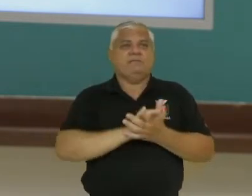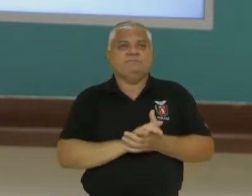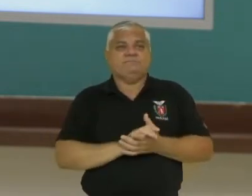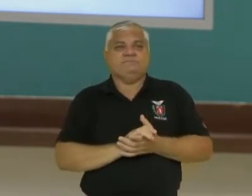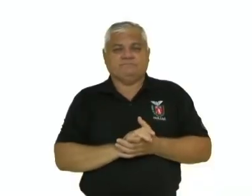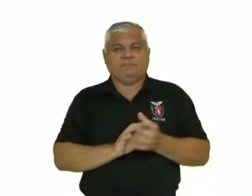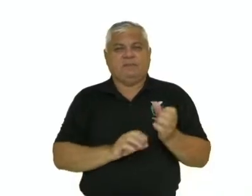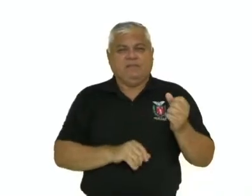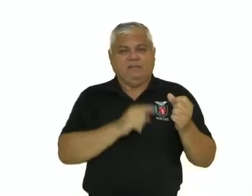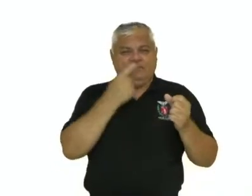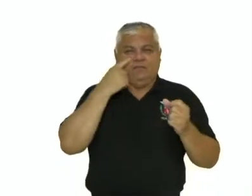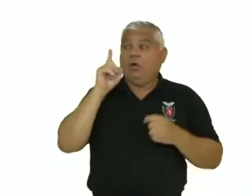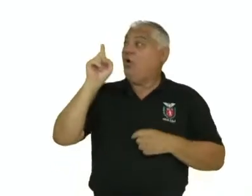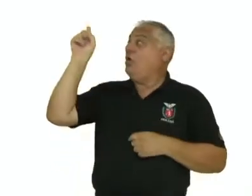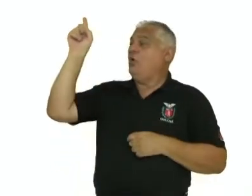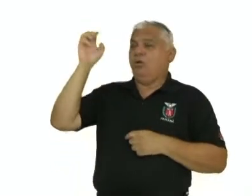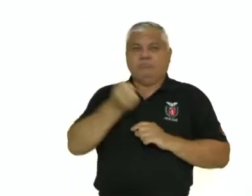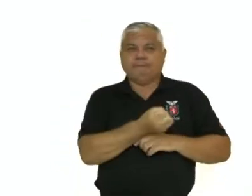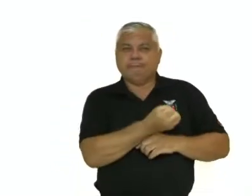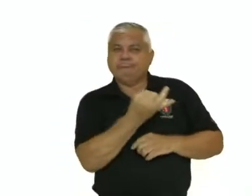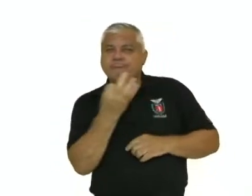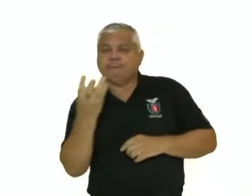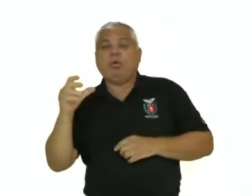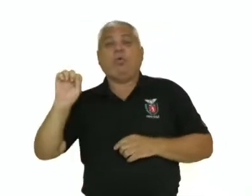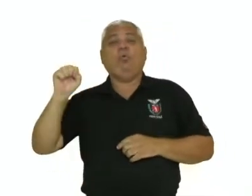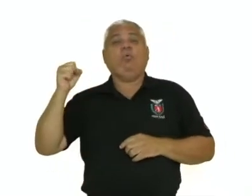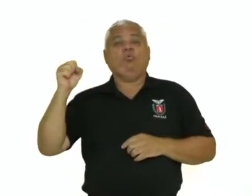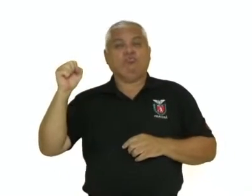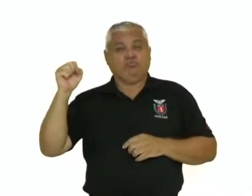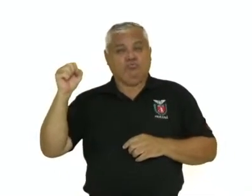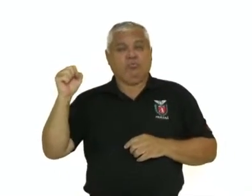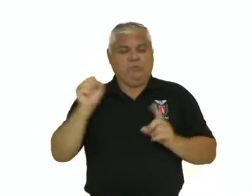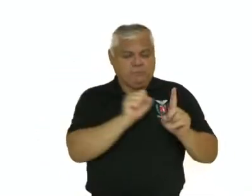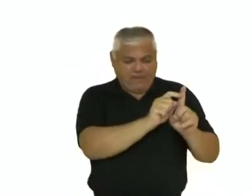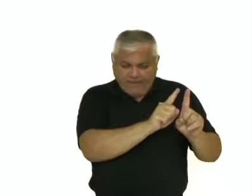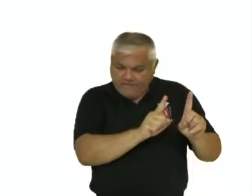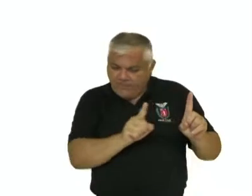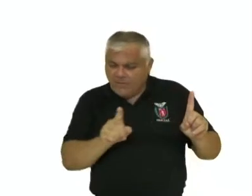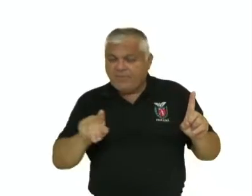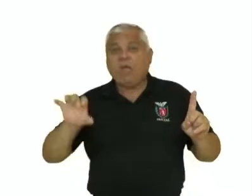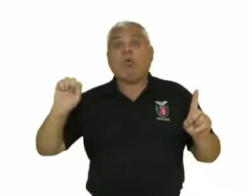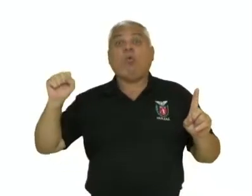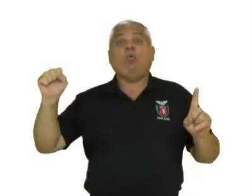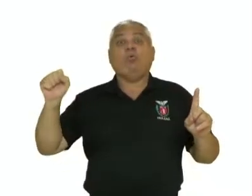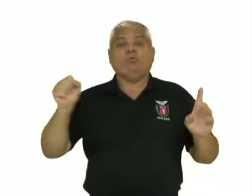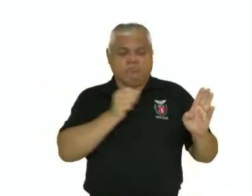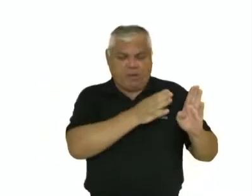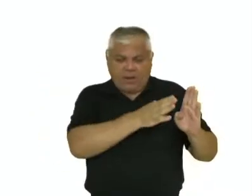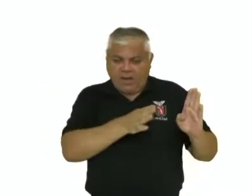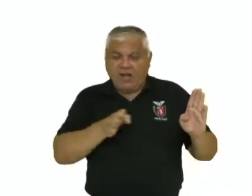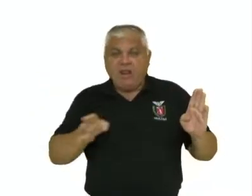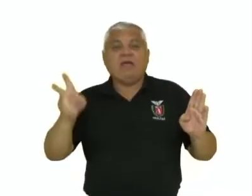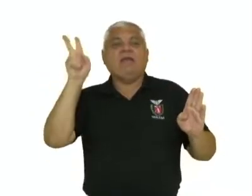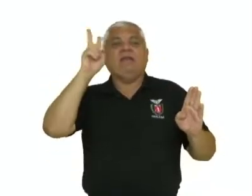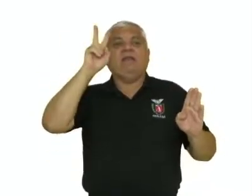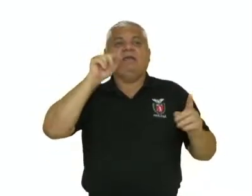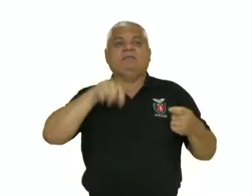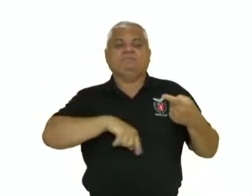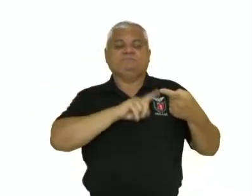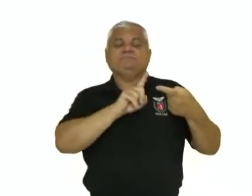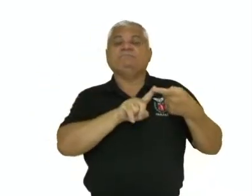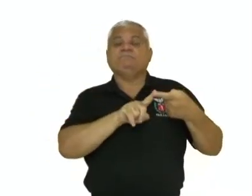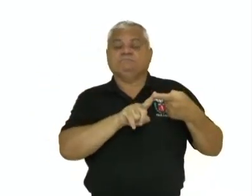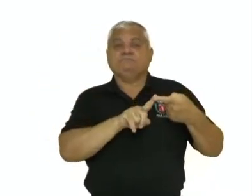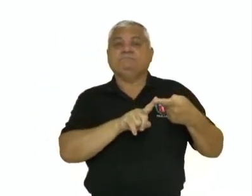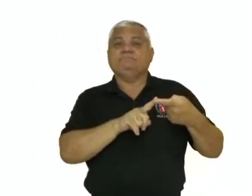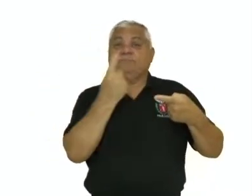nós temos uma imagem aqui. Olha que legal. E eu numerei de 1 até 8 para nós relembrarmos os planetas. Então, o